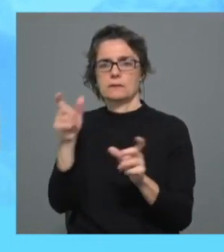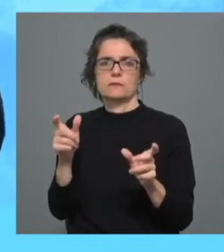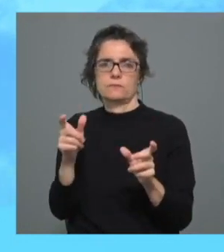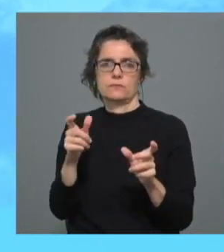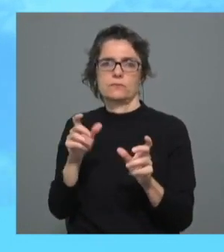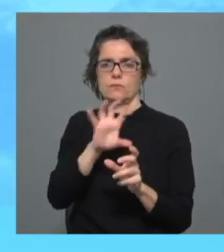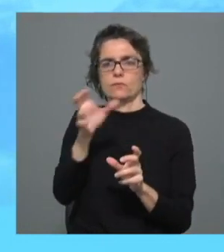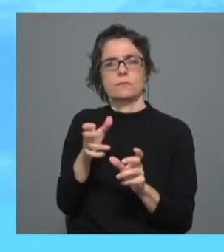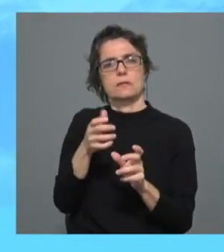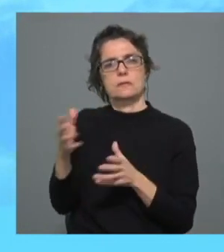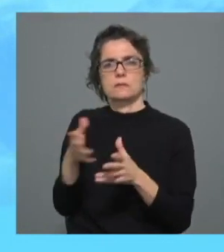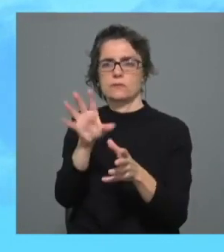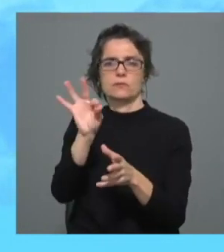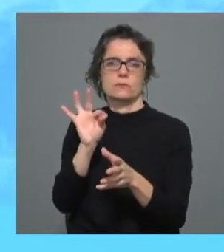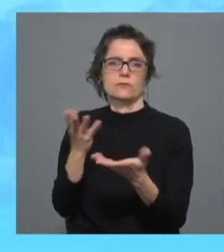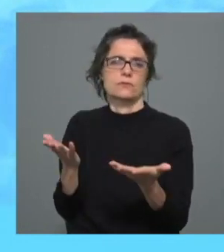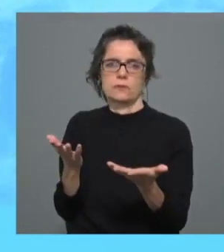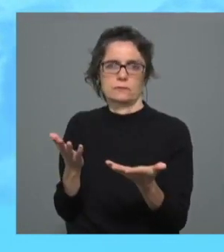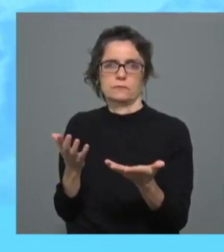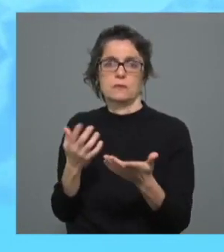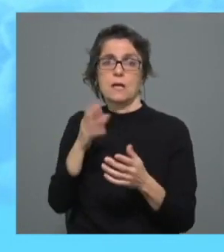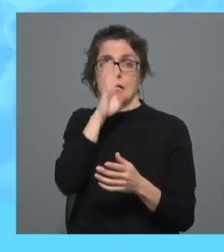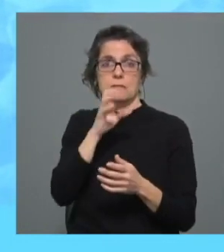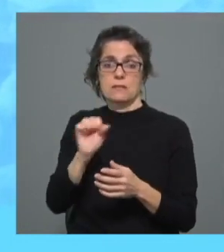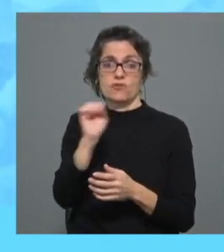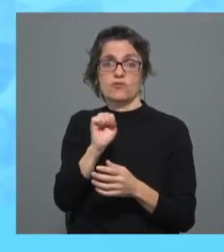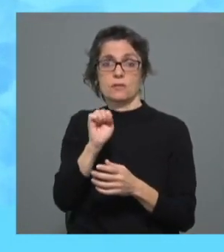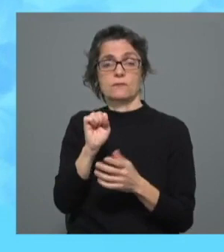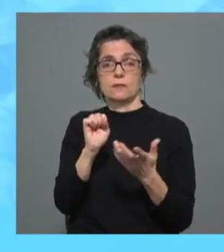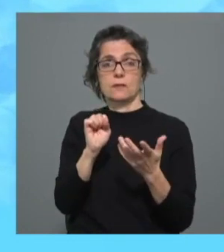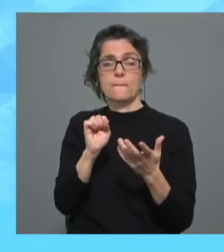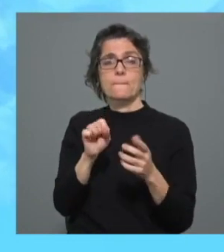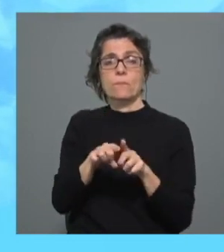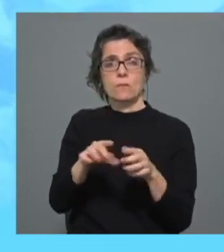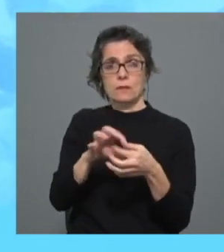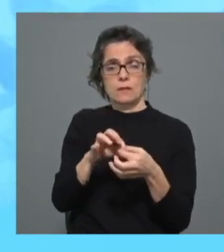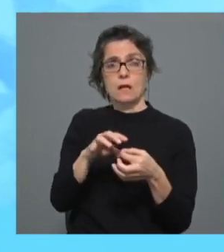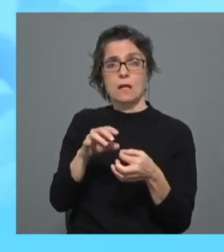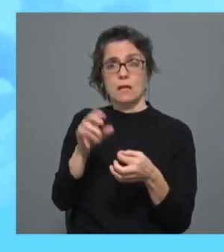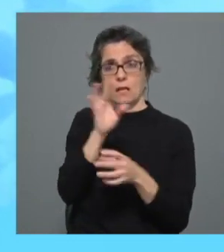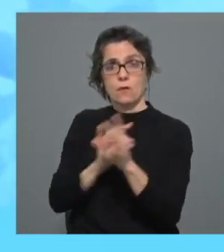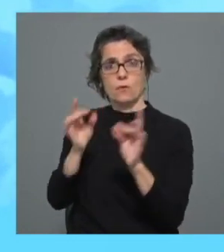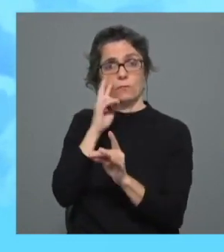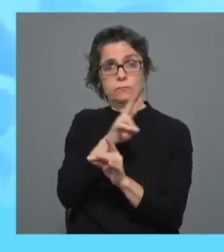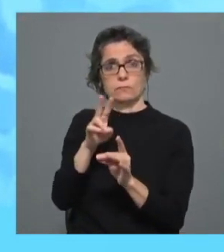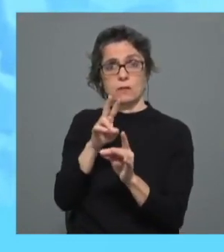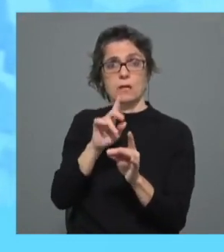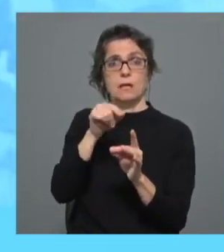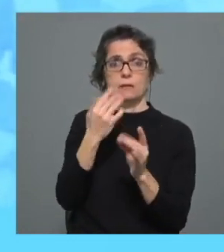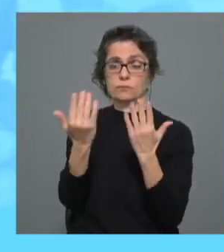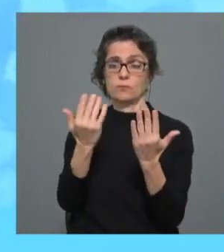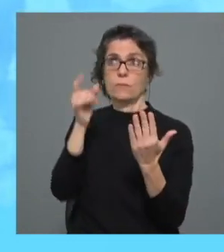nós olhamos para o mapa geopolítico da Europa e olhamos para a Rússia atual e não podemos